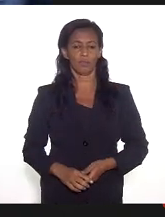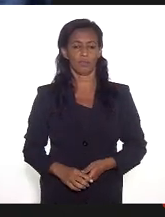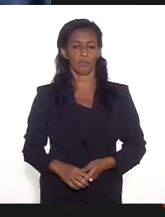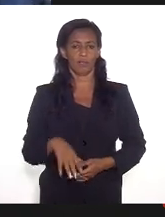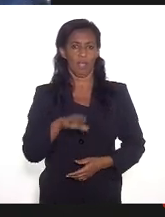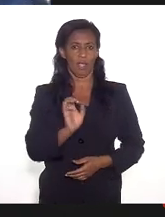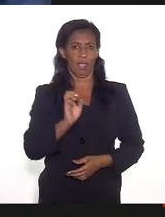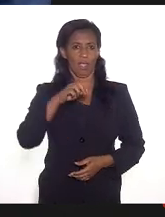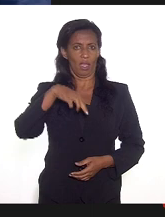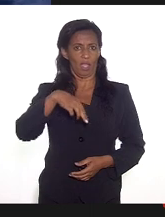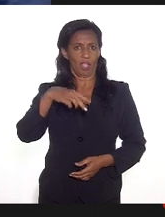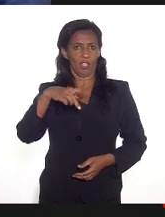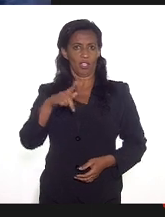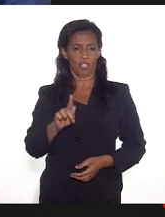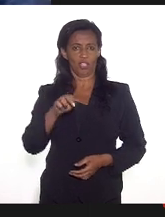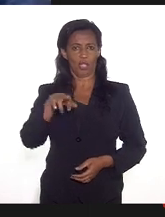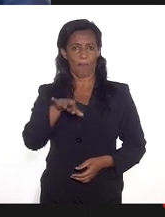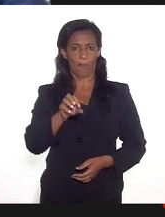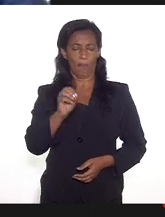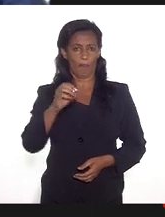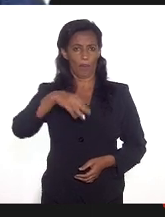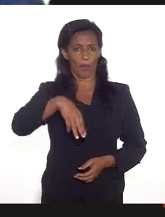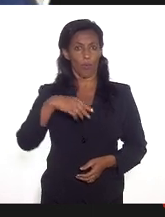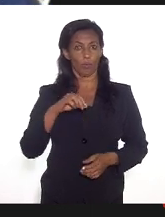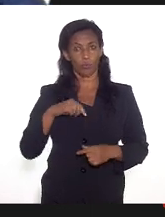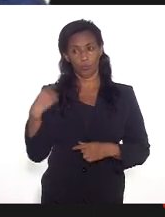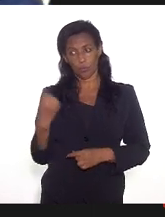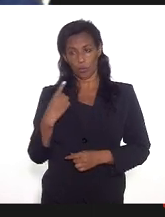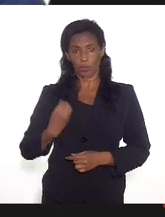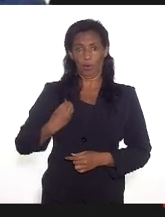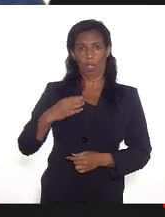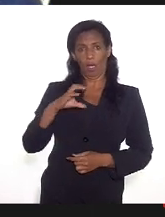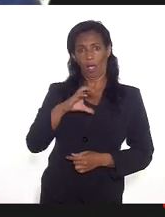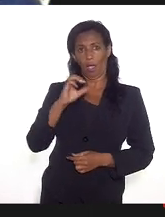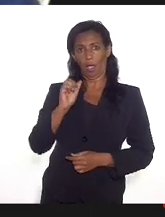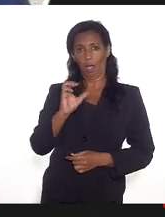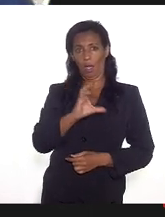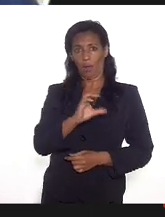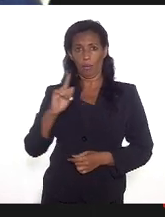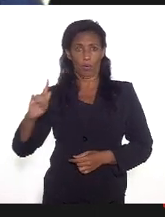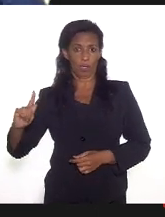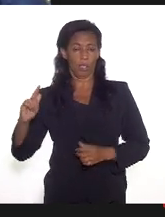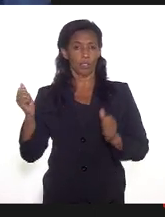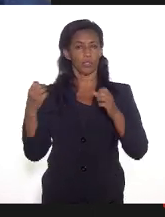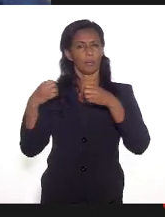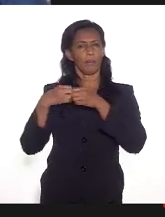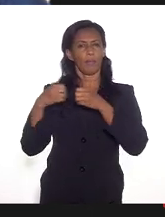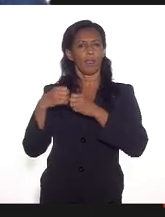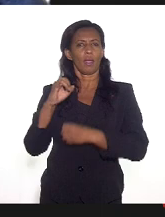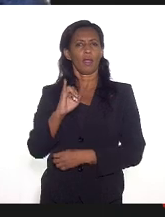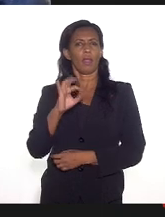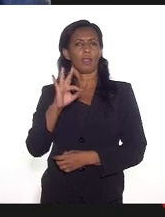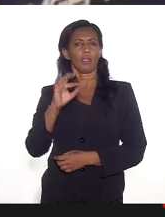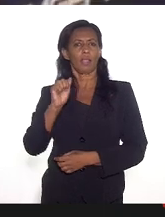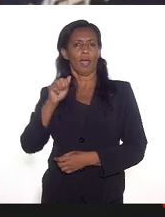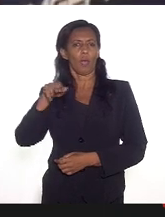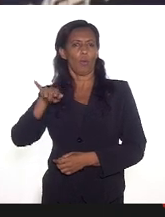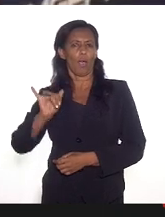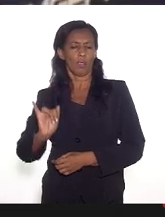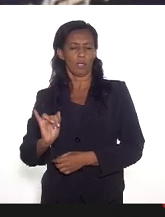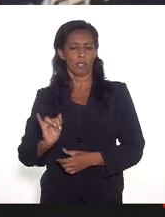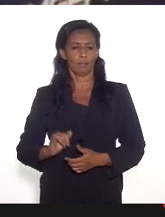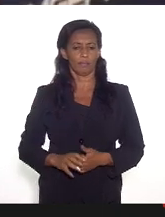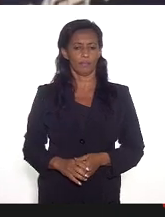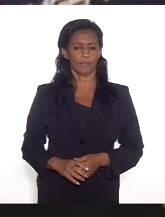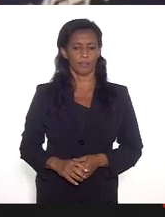na Ingepron, como o professor Marcelo falou, nós estamos em Campo Grande, e a Ingepron fica aí em Itaguaí, e para a gente é muito perto.